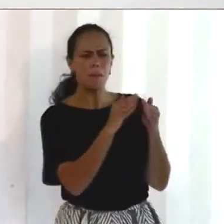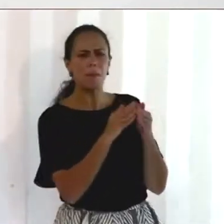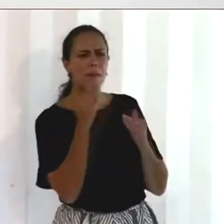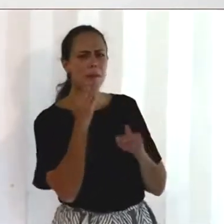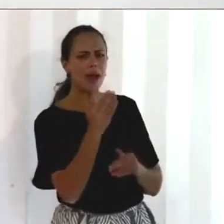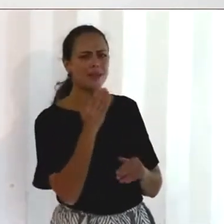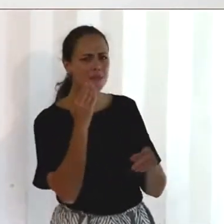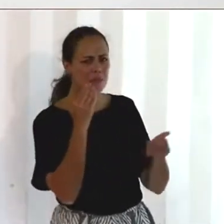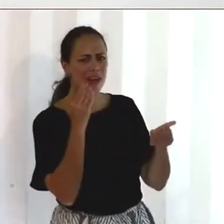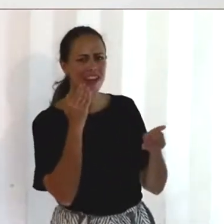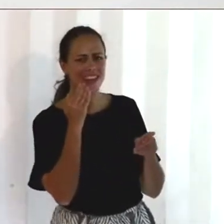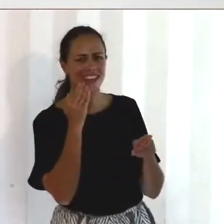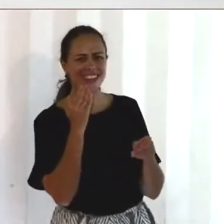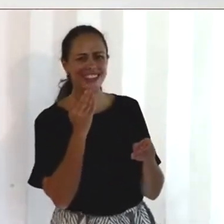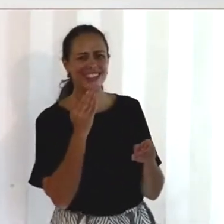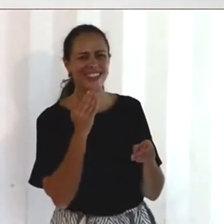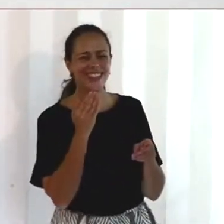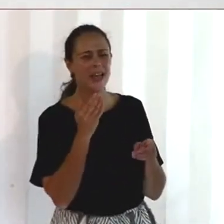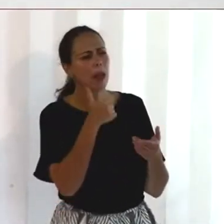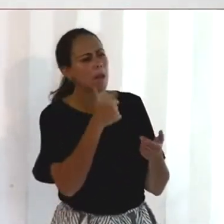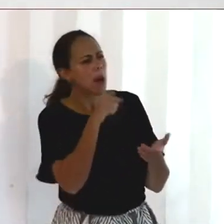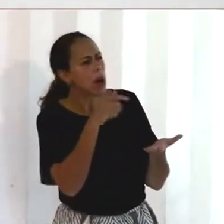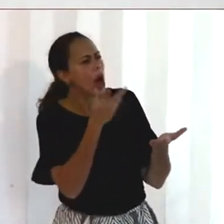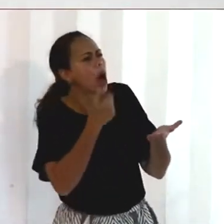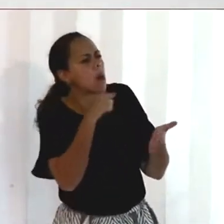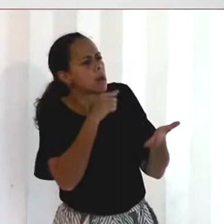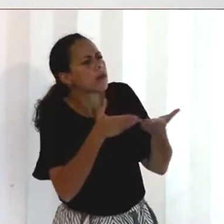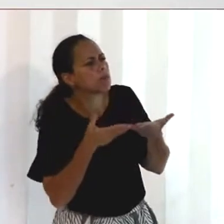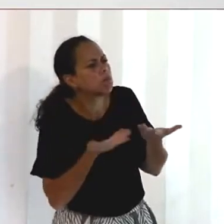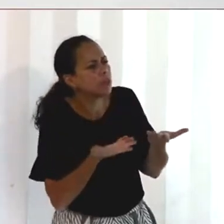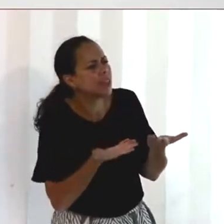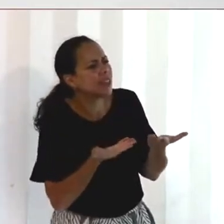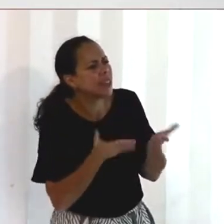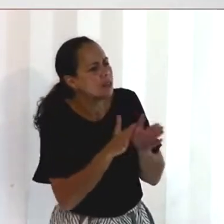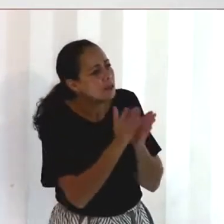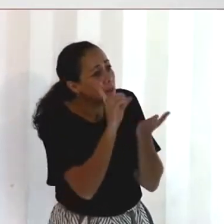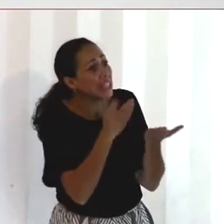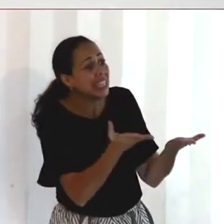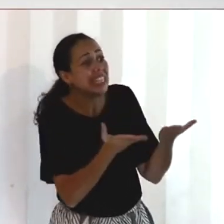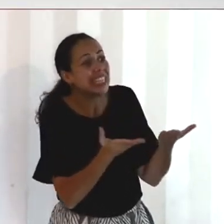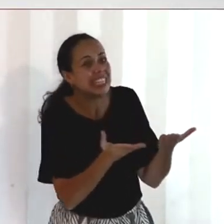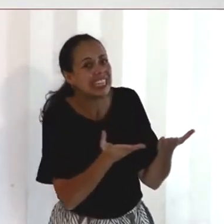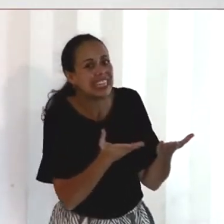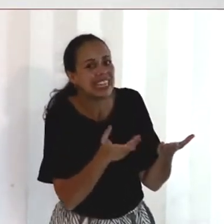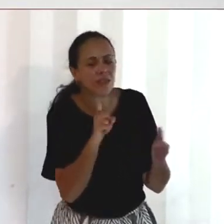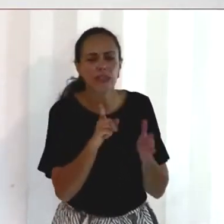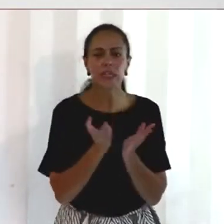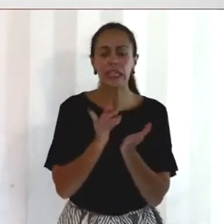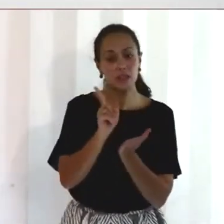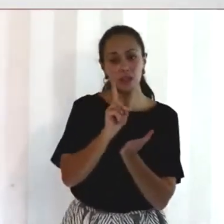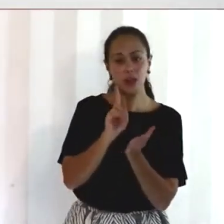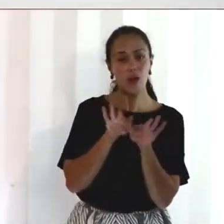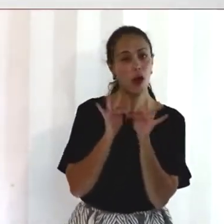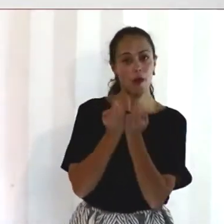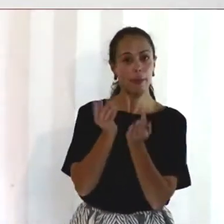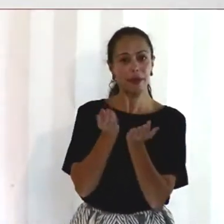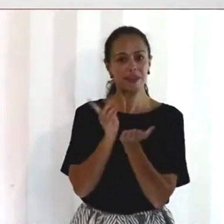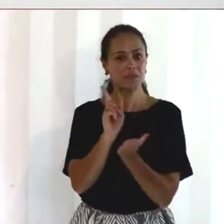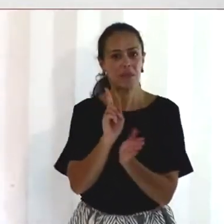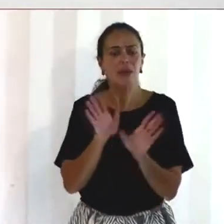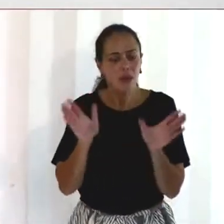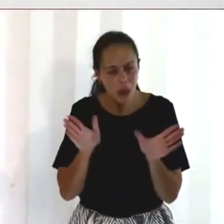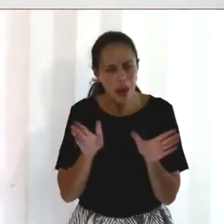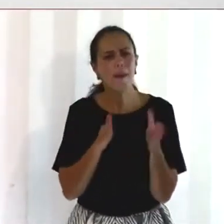tenho certeza, mesmo que haja casos de crianças nem serem cristãs, como família cristã, mas se